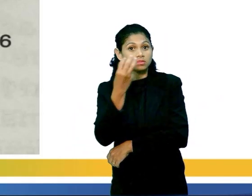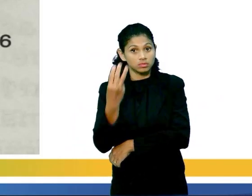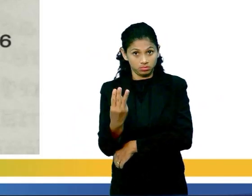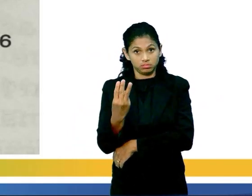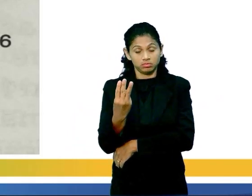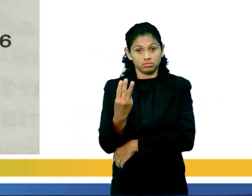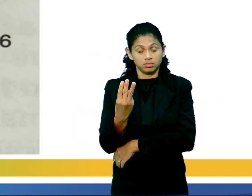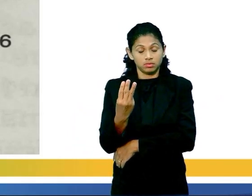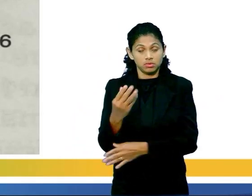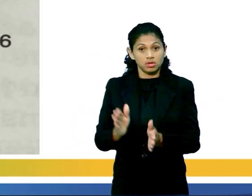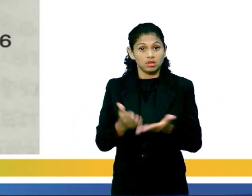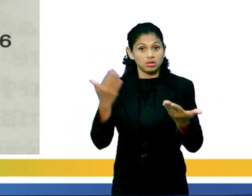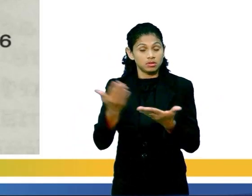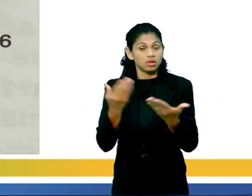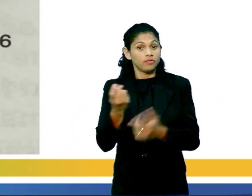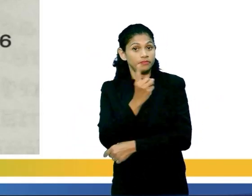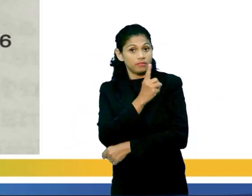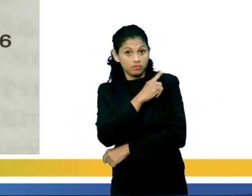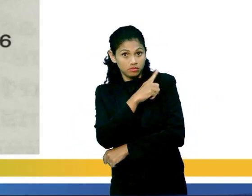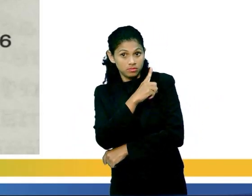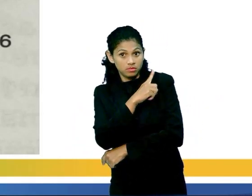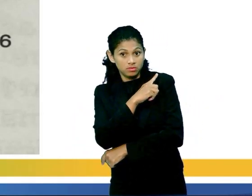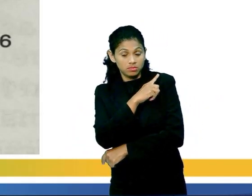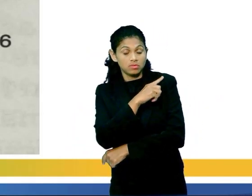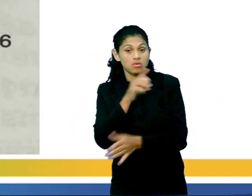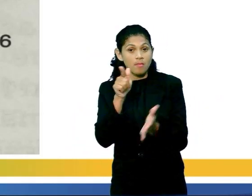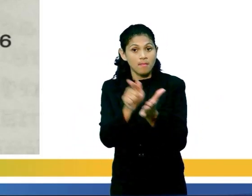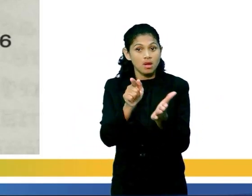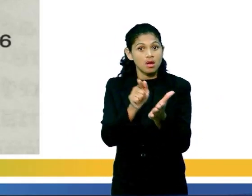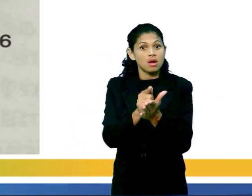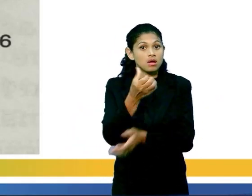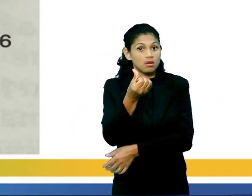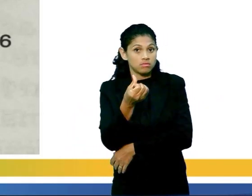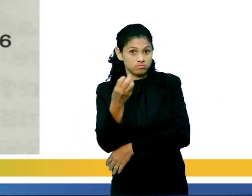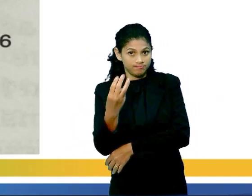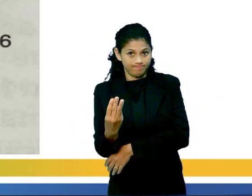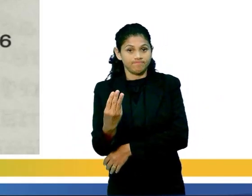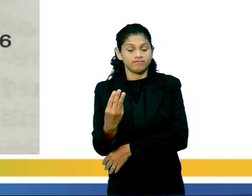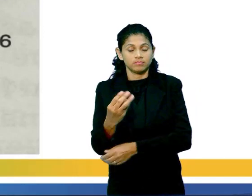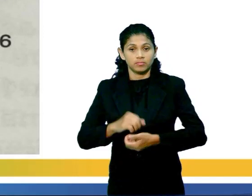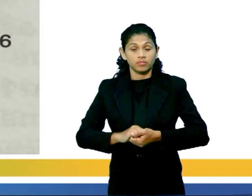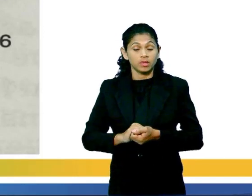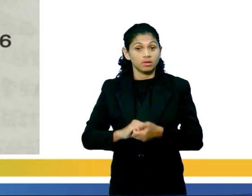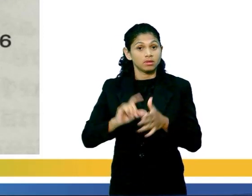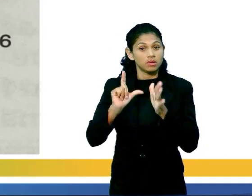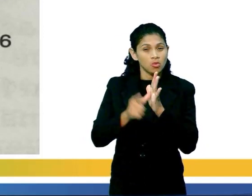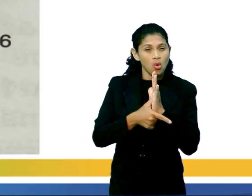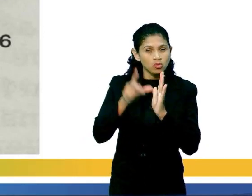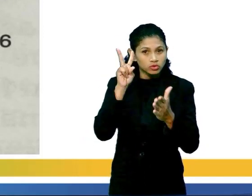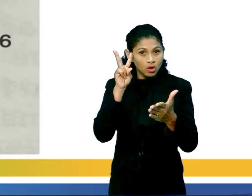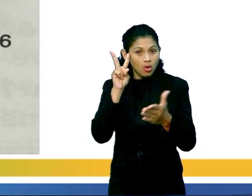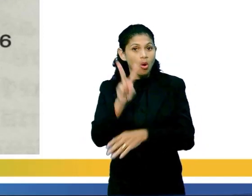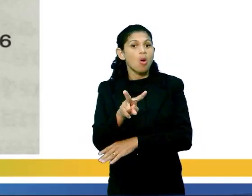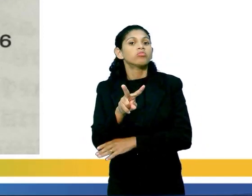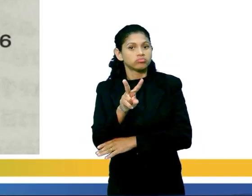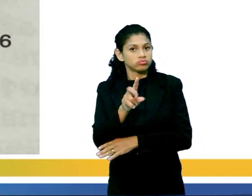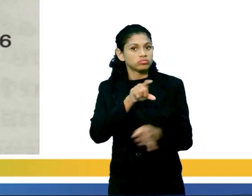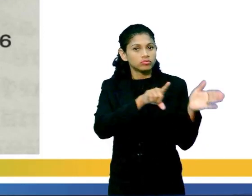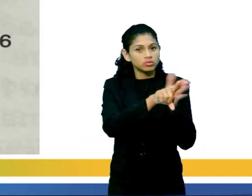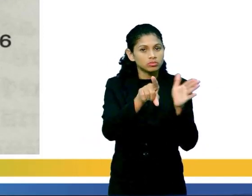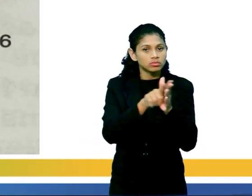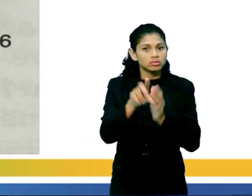do primeiro ano do Aprova Enem, página 63. Depois você olha essa questão aí e você